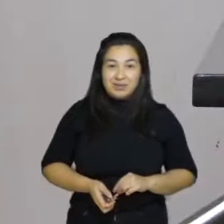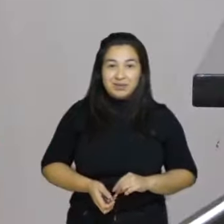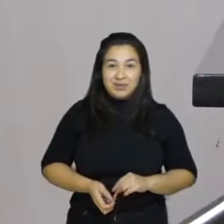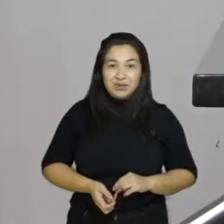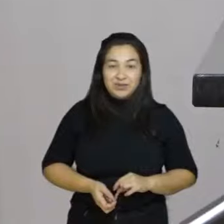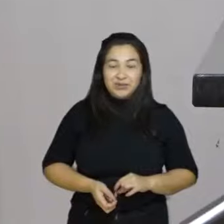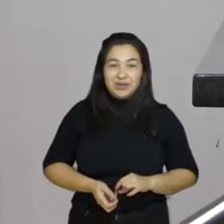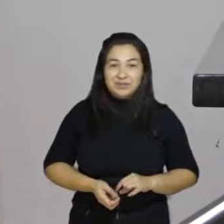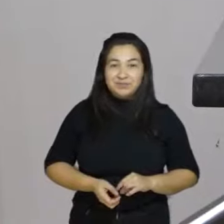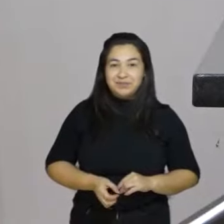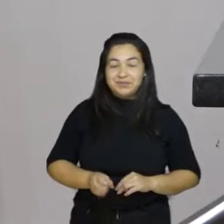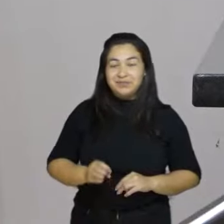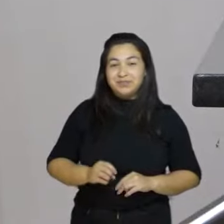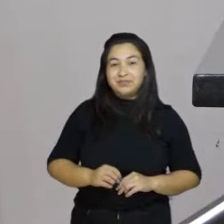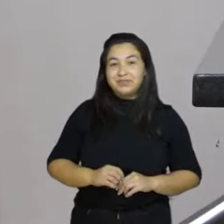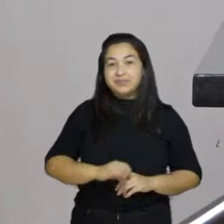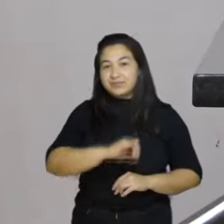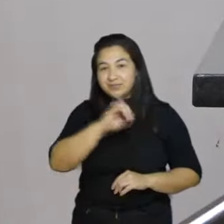senhores